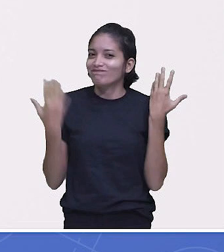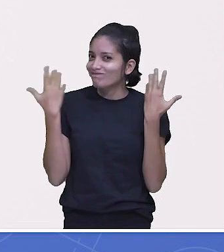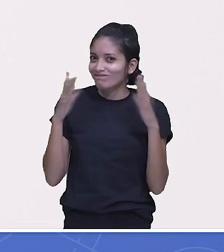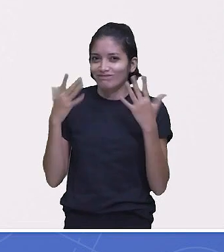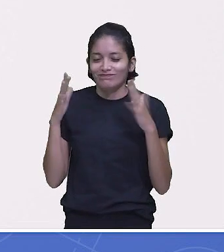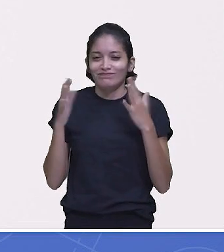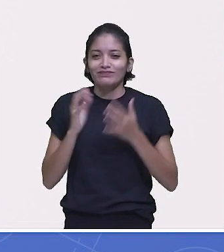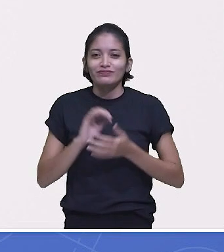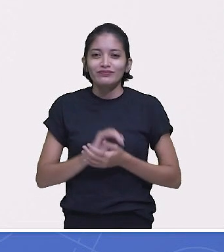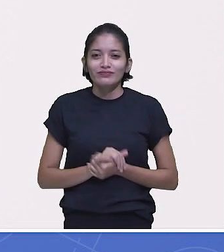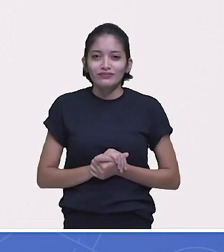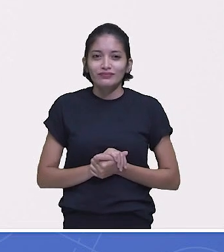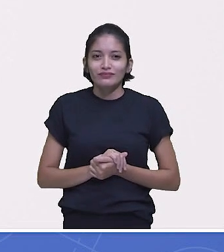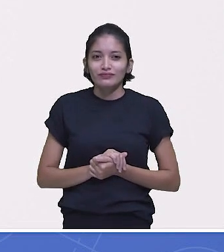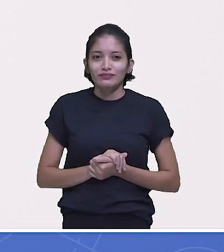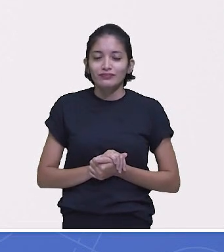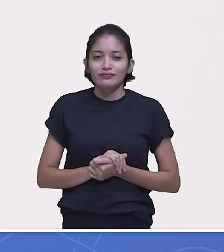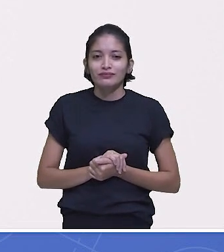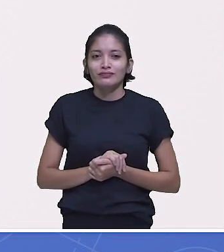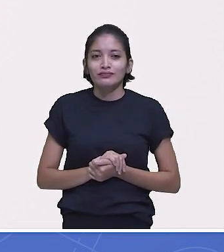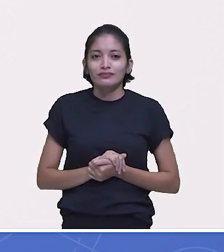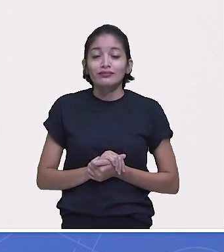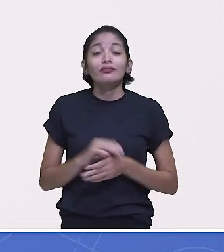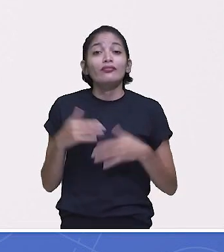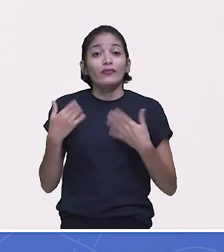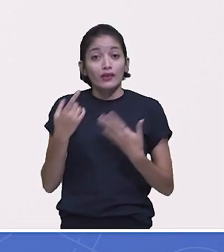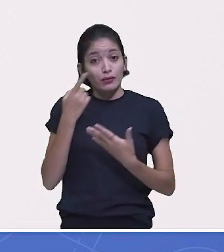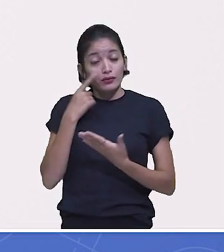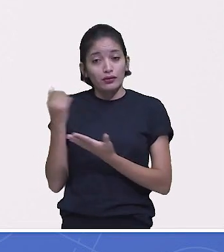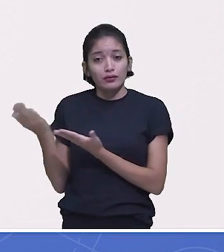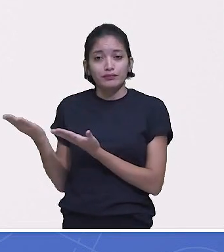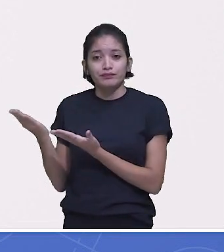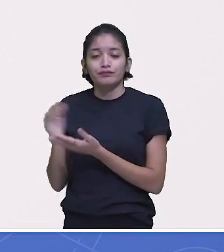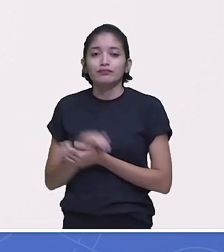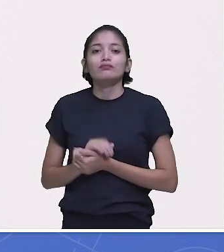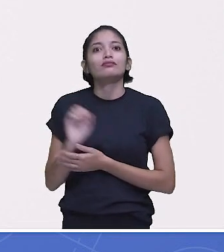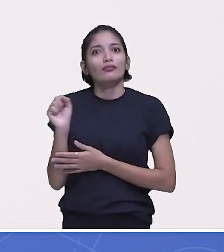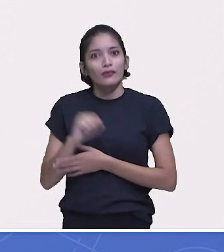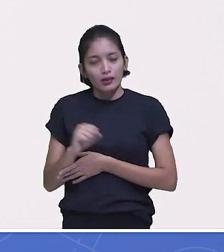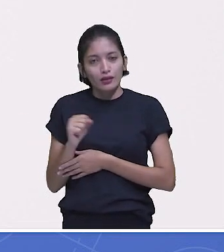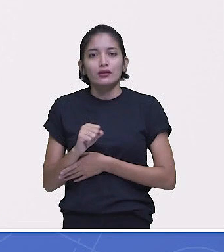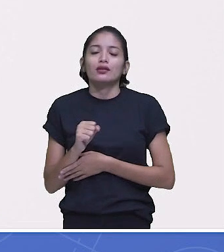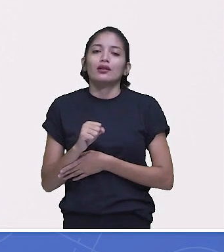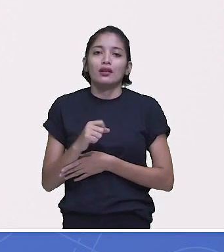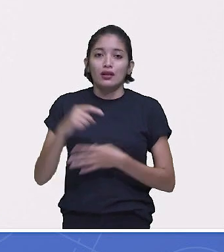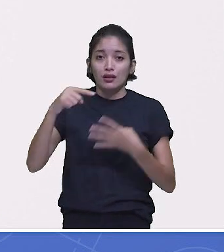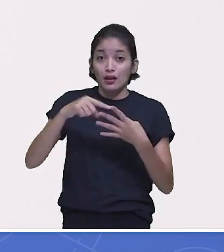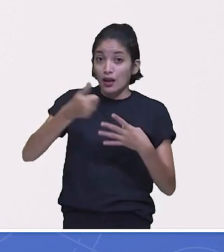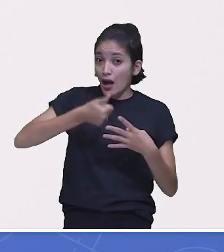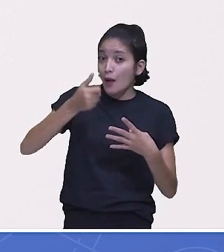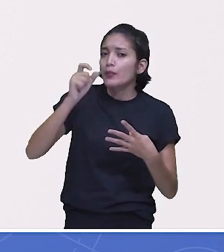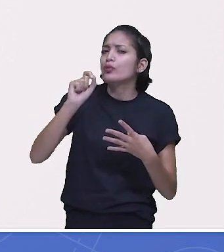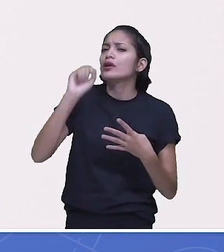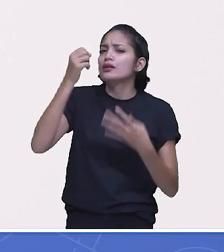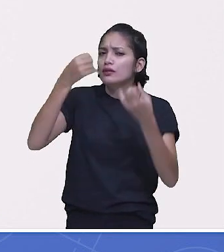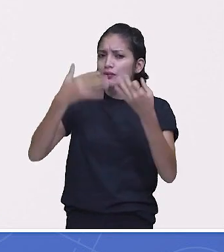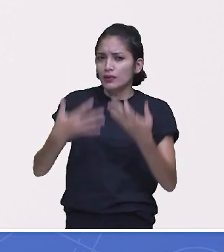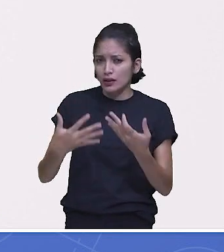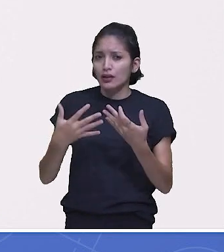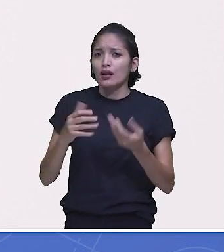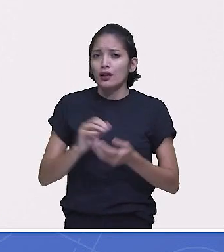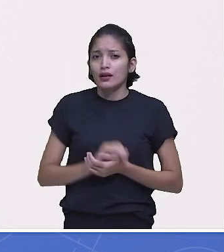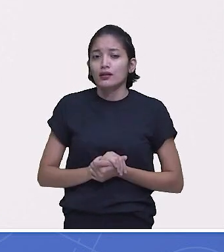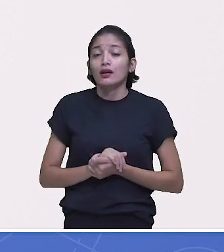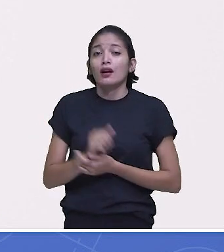Ok? Vamos ver o comentário agora. Veja o comentário. Sim, todas as letras. A primeira afirmativa, o que dizia? Que todas